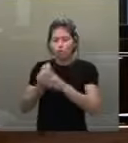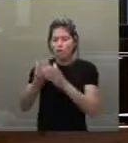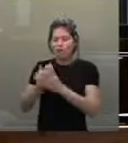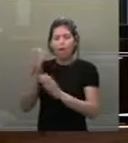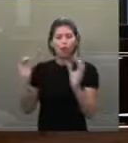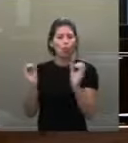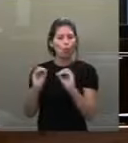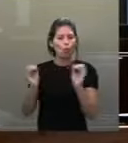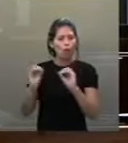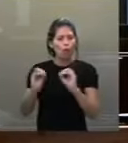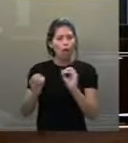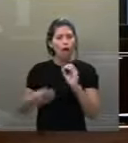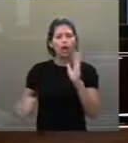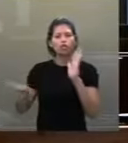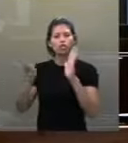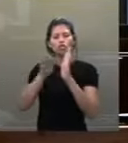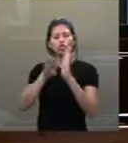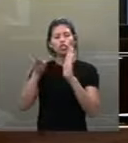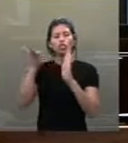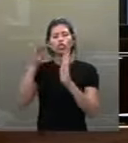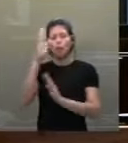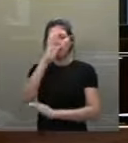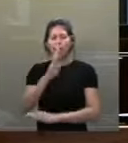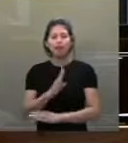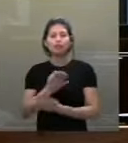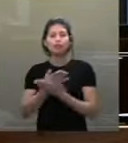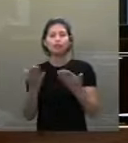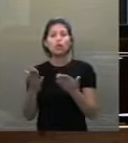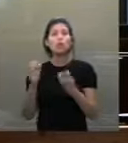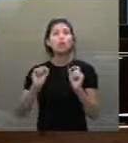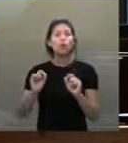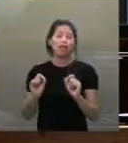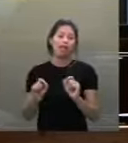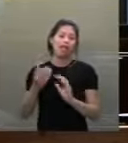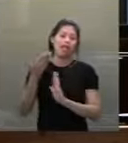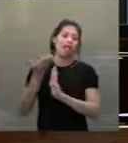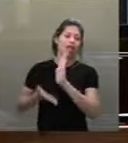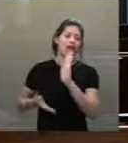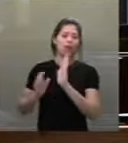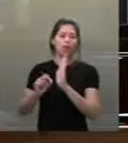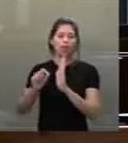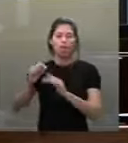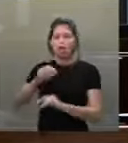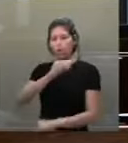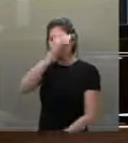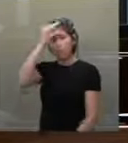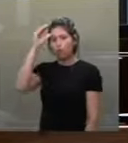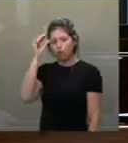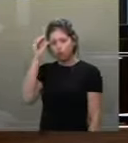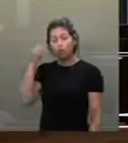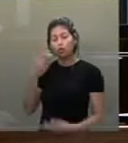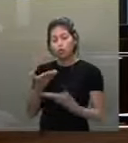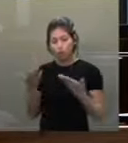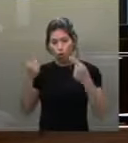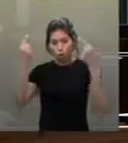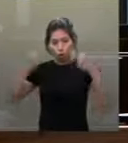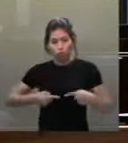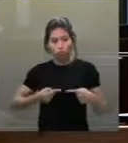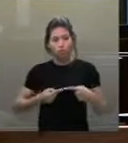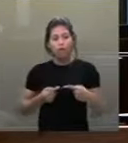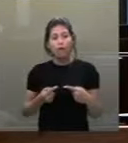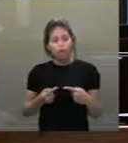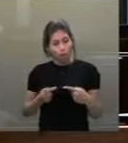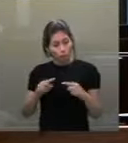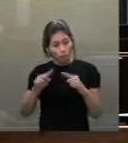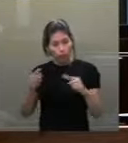chegar a uma equalização, a uma coisa mais amena para o consumidor? Este é o desafio. E o governo,